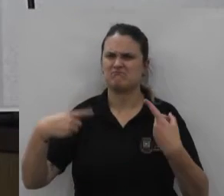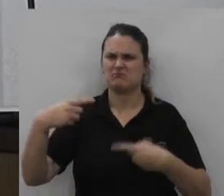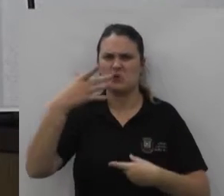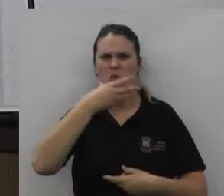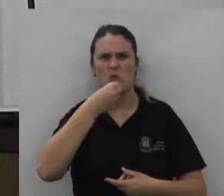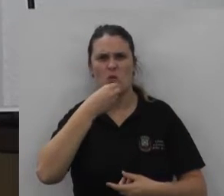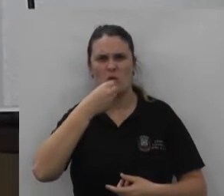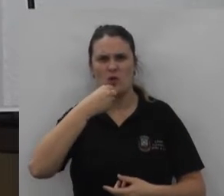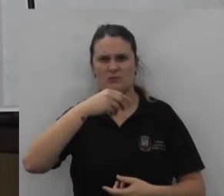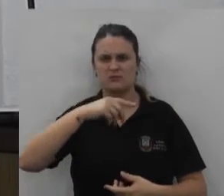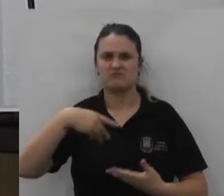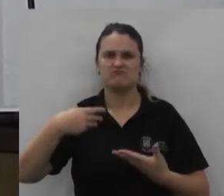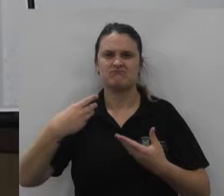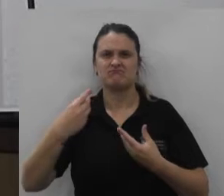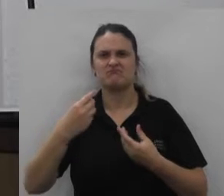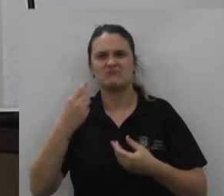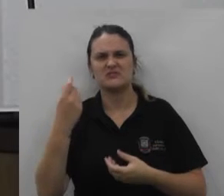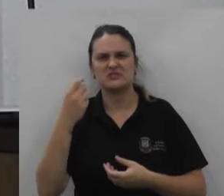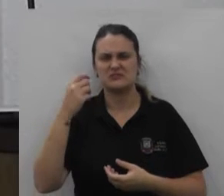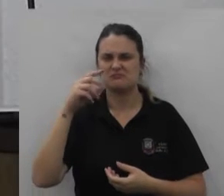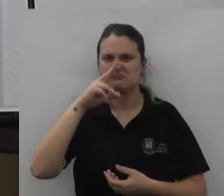Polêmico, contundente,